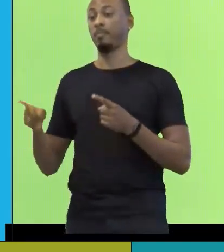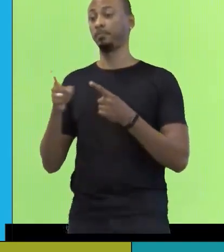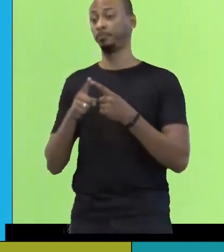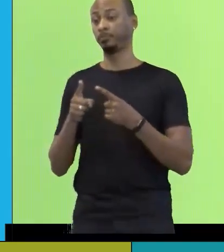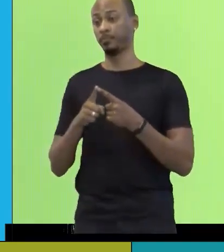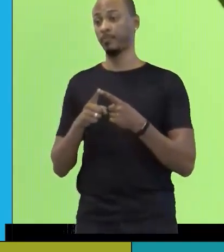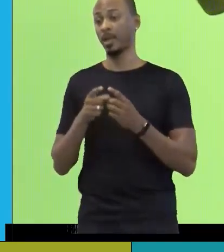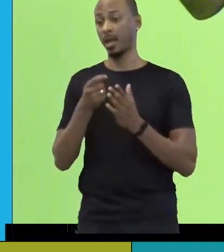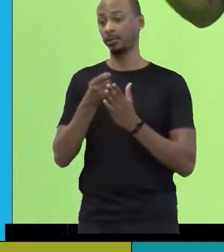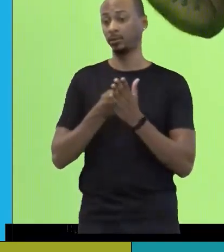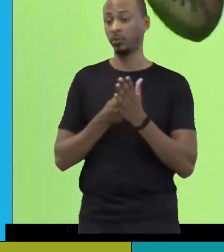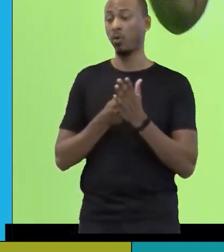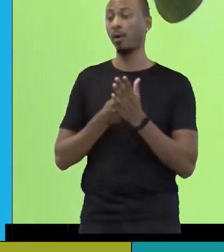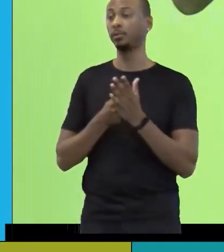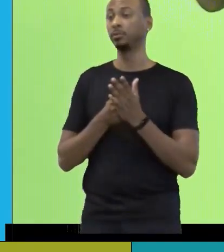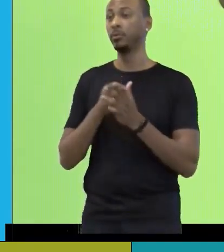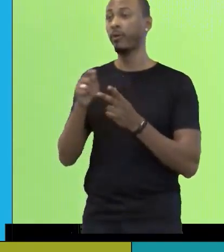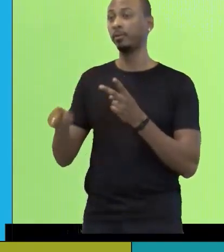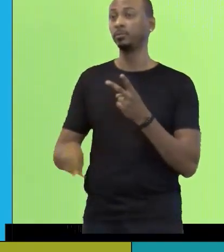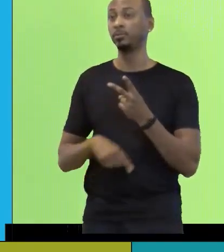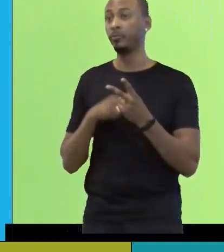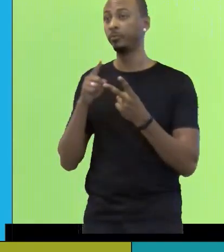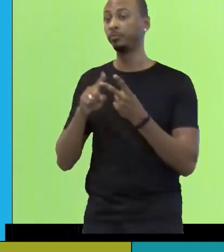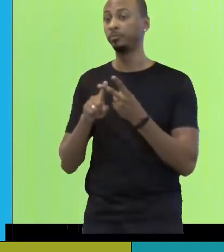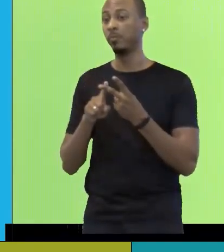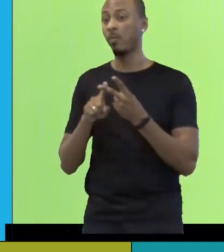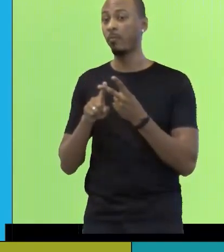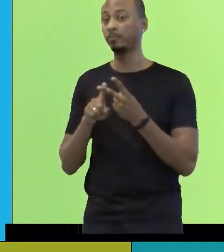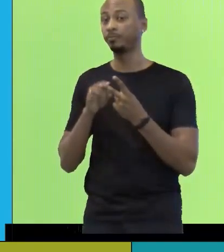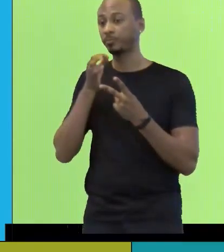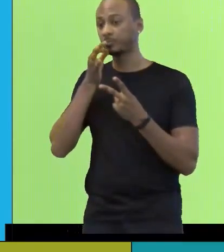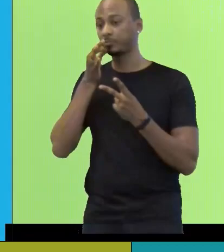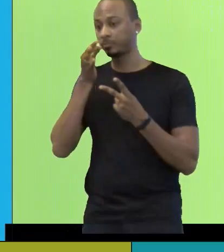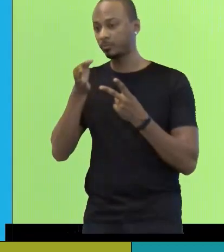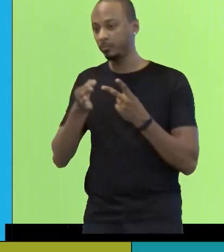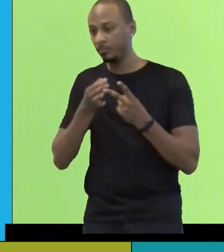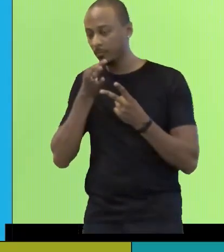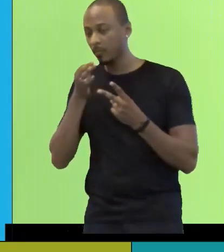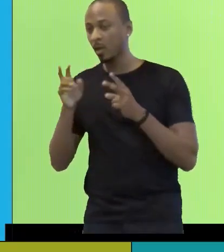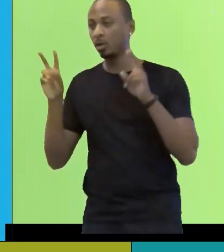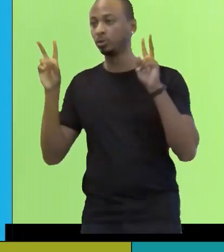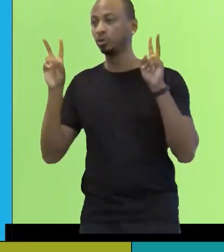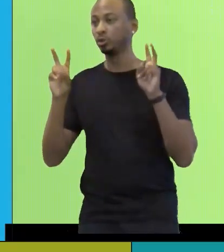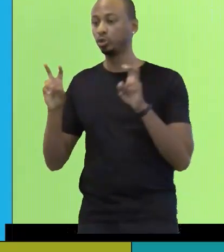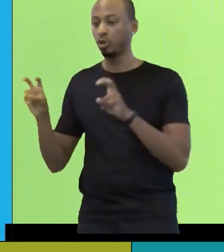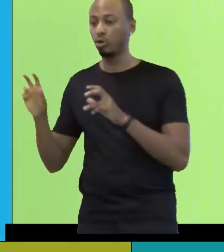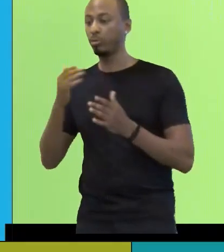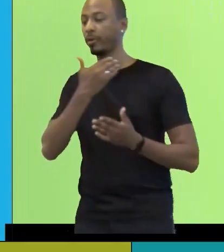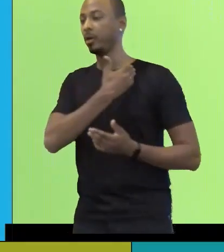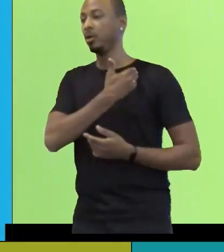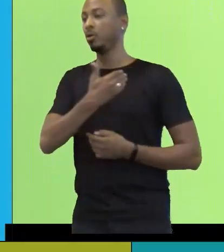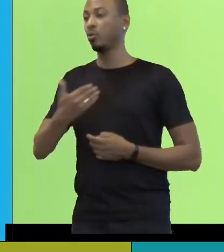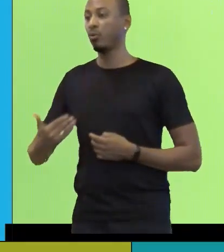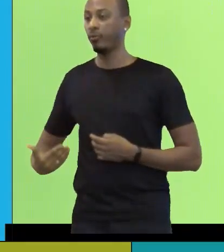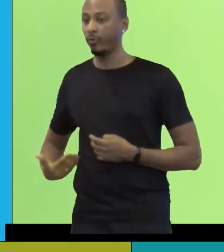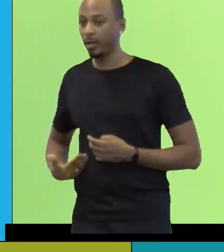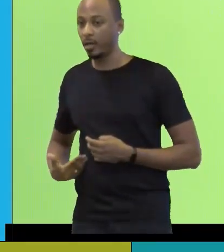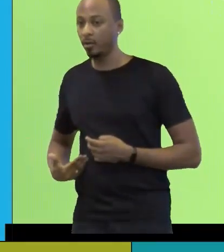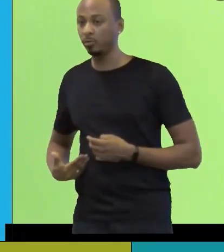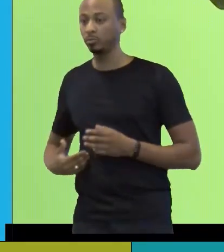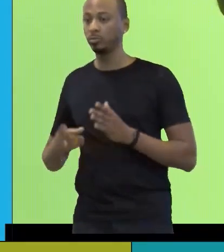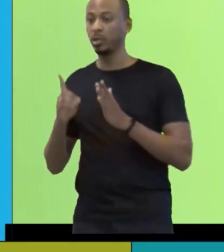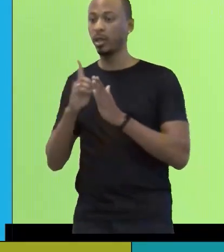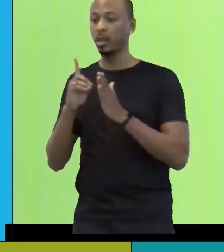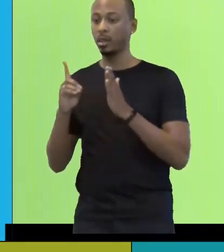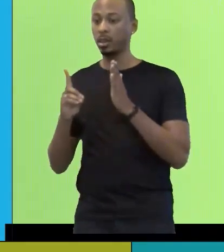ao mesmo tempo que escreveu comentários a respeito do governo ou da década de